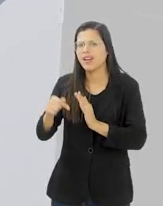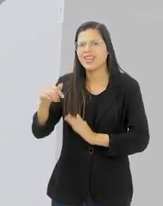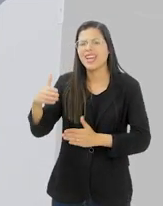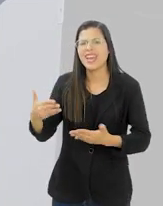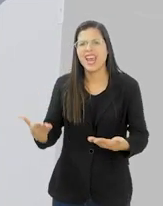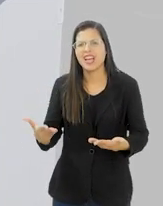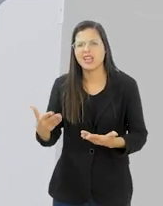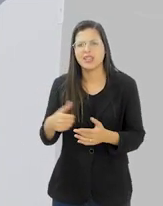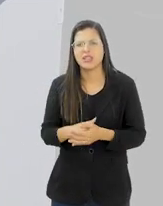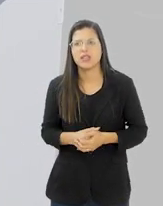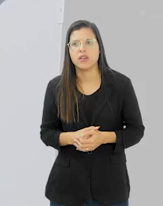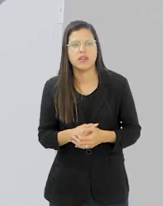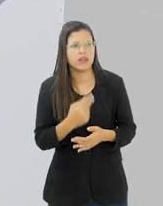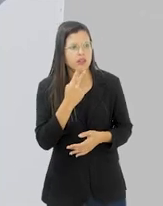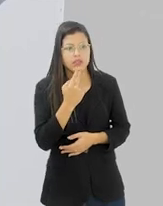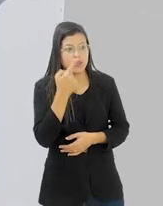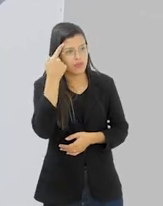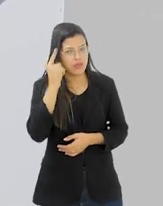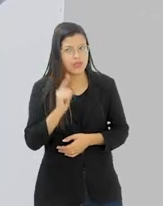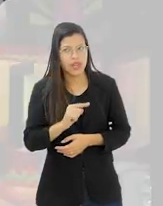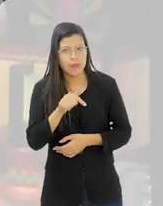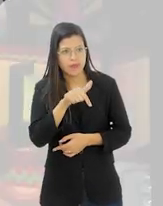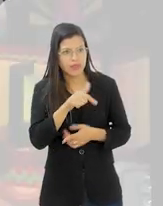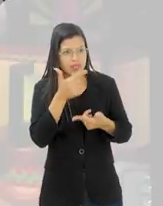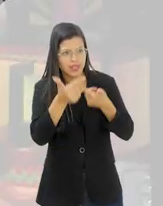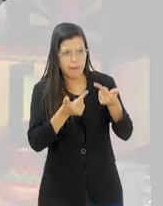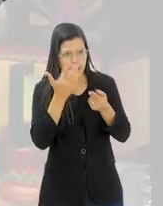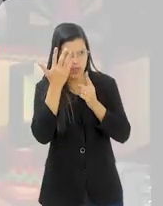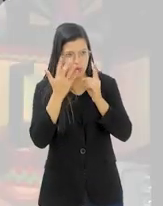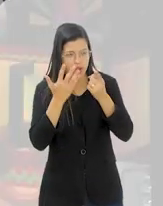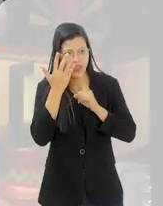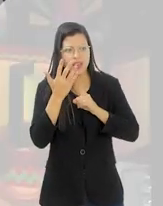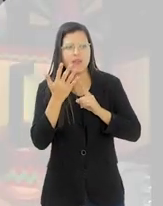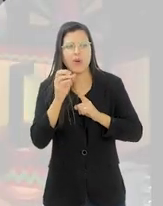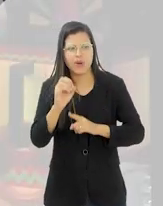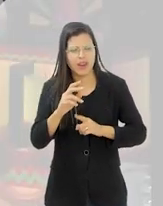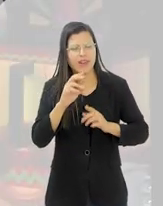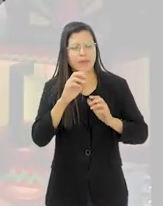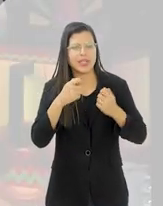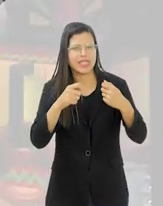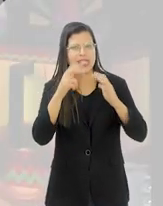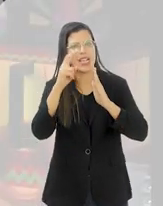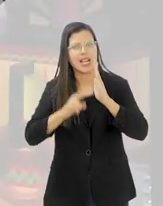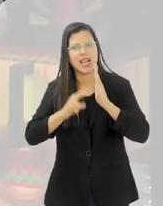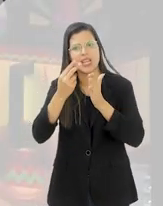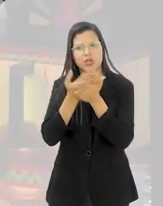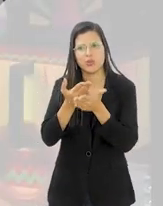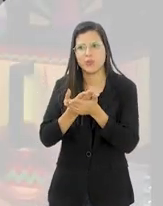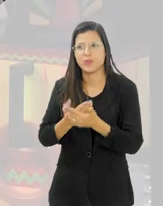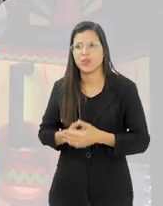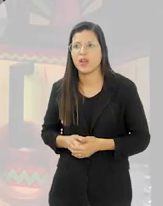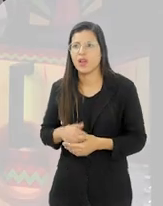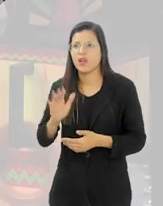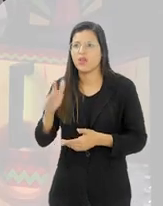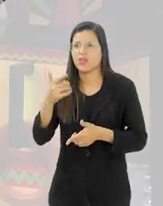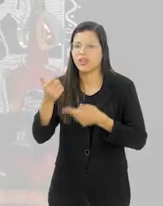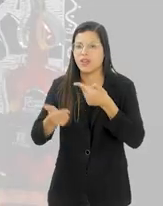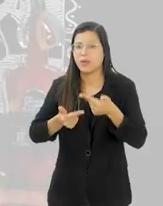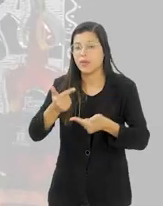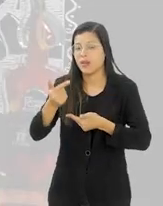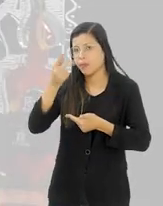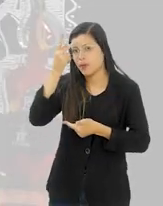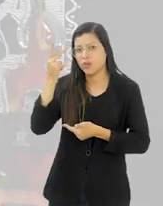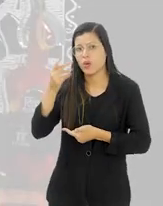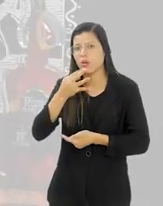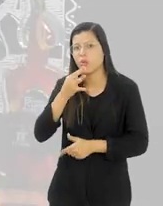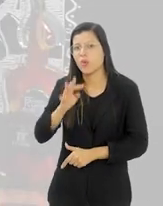esse? Aí eu falei assim, você não sabe, né? E é do carnaval. Tá bom, vai ter que ler, vai ter que estudar. Eu já trabalhei com gente que não